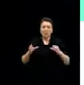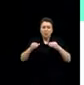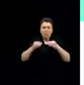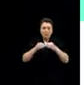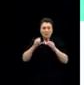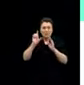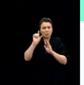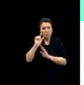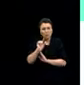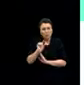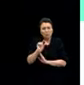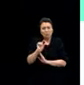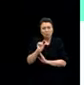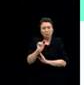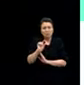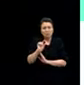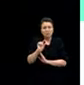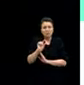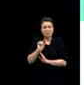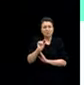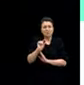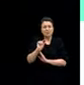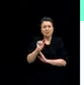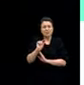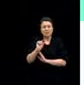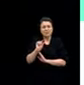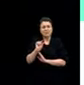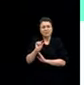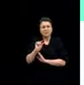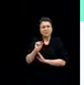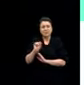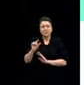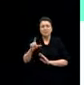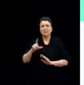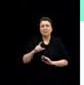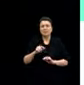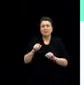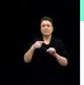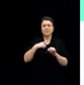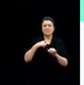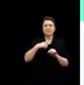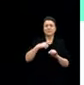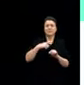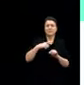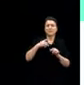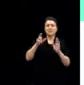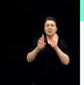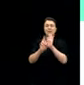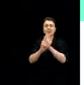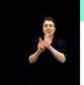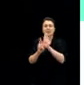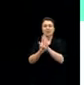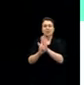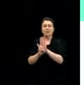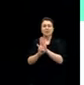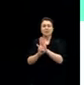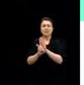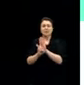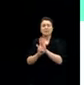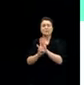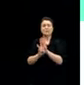muito baixa de mercúrio. E em alguns estudos eles vão mostrar que esse nível não vai representar um risco à